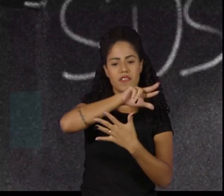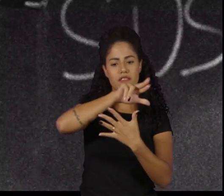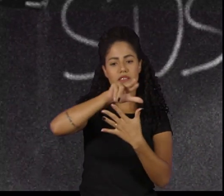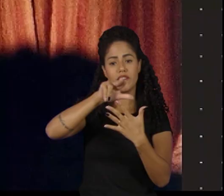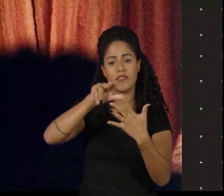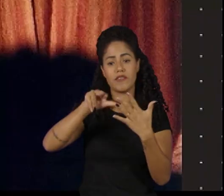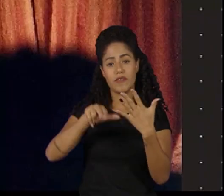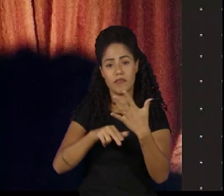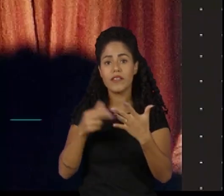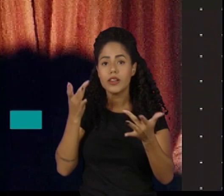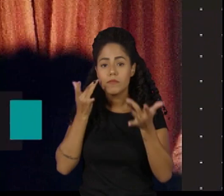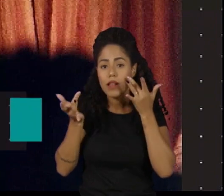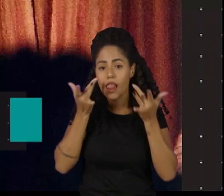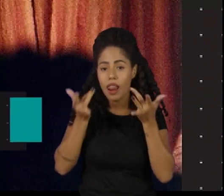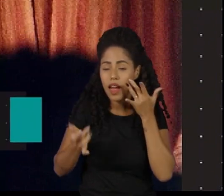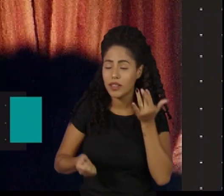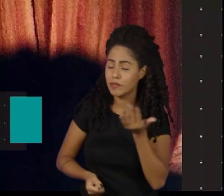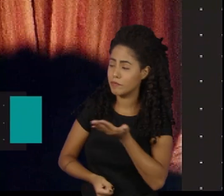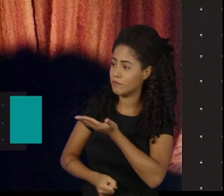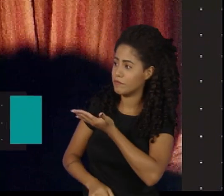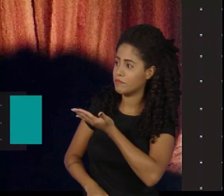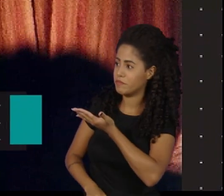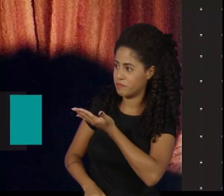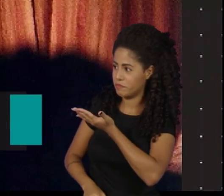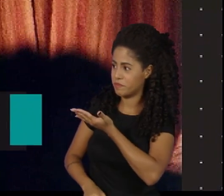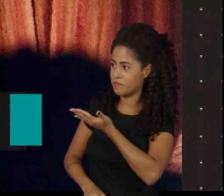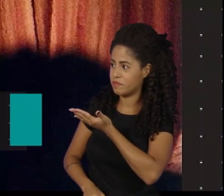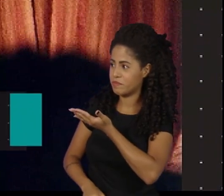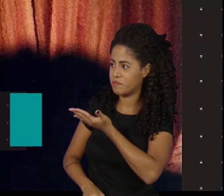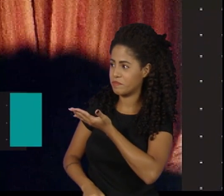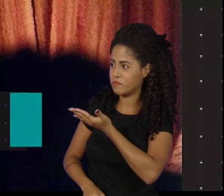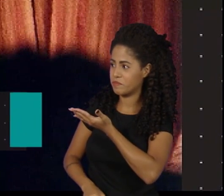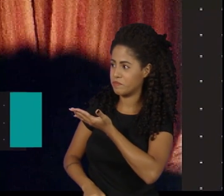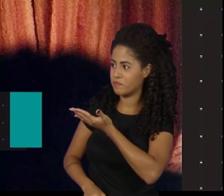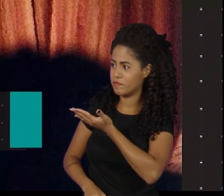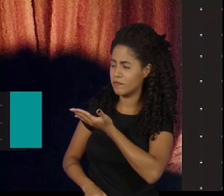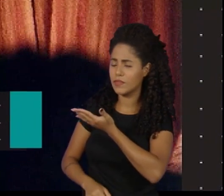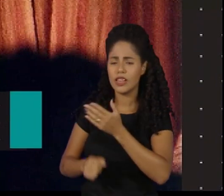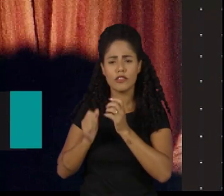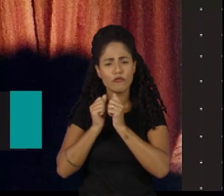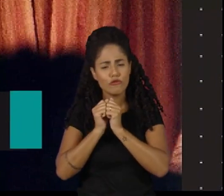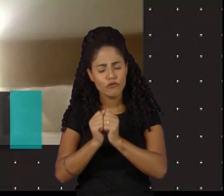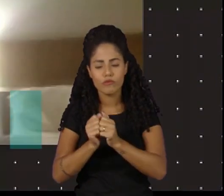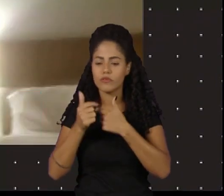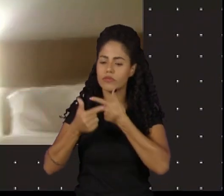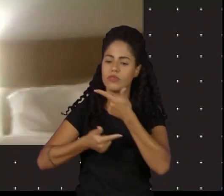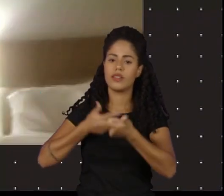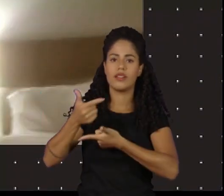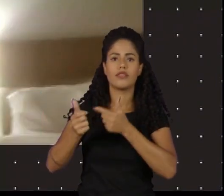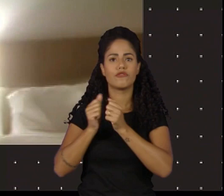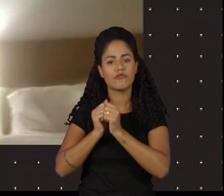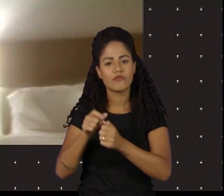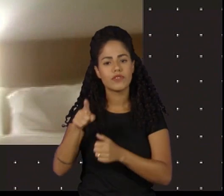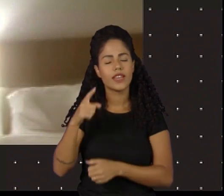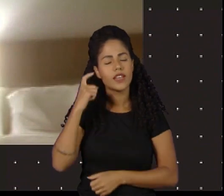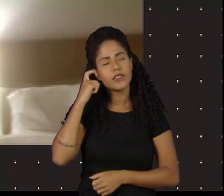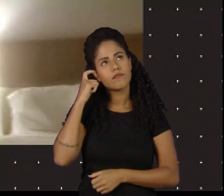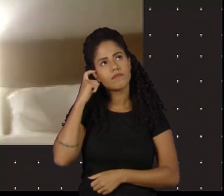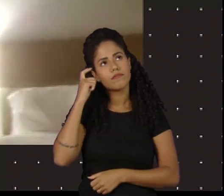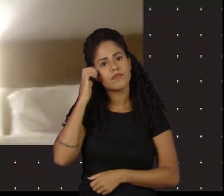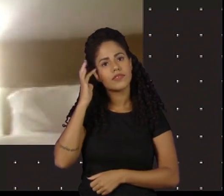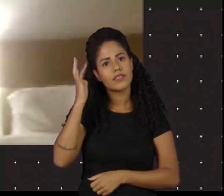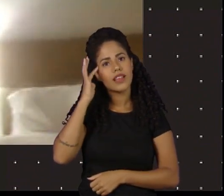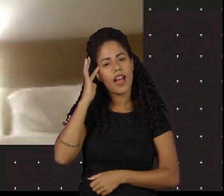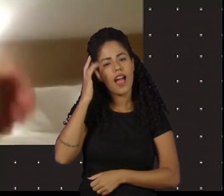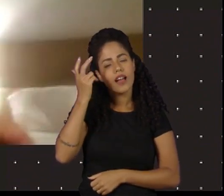Madame Vidal, com o Renatinho Borges, com a Esther Góes, com a direção de Gianni Rado. Nesse momento aqui me vem na cabeça, lá